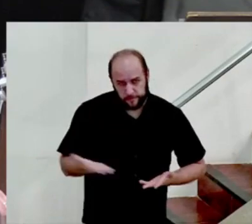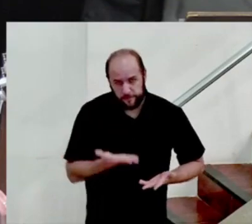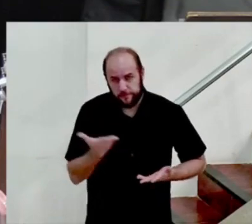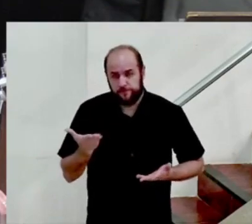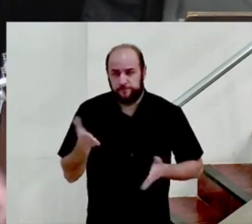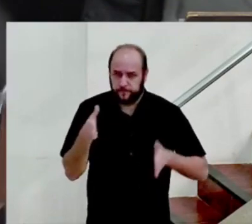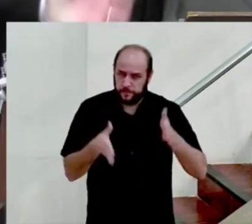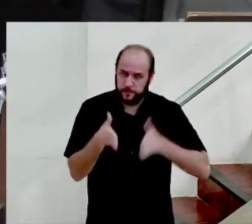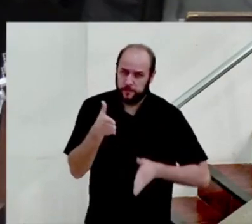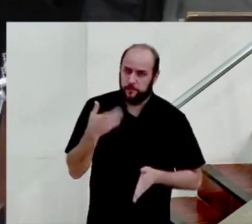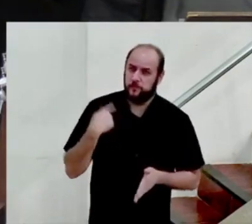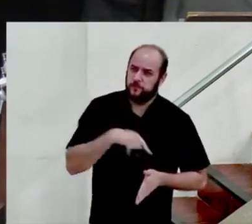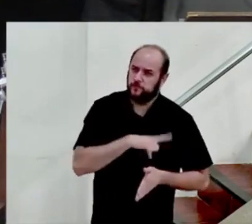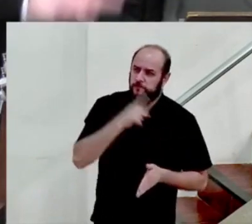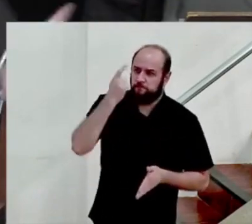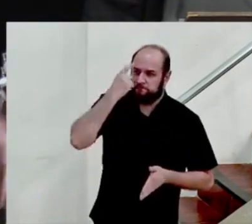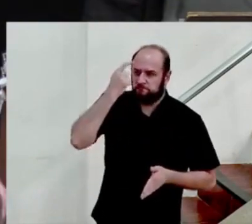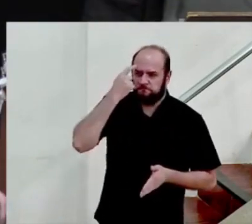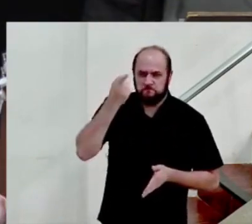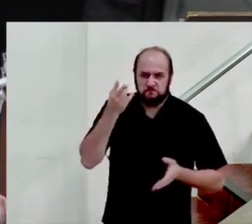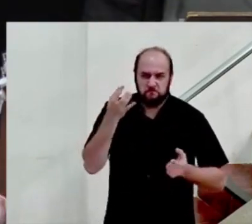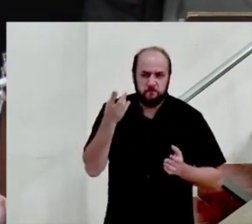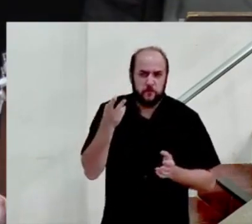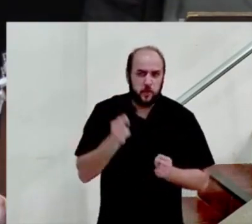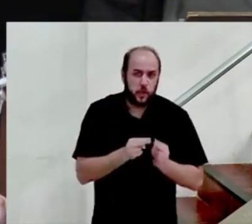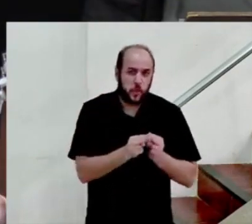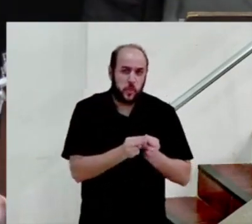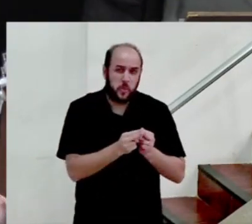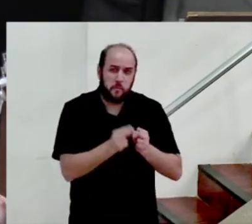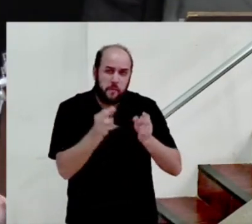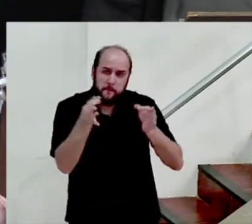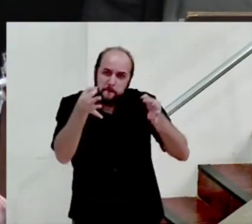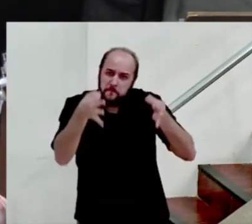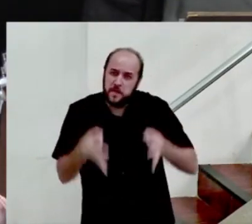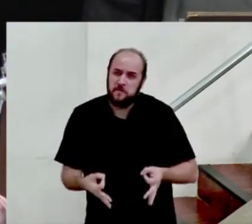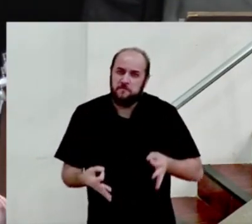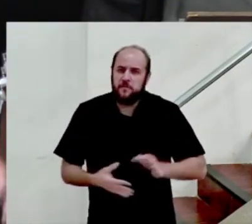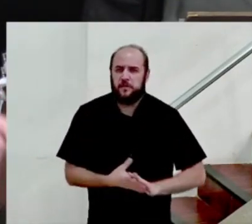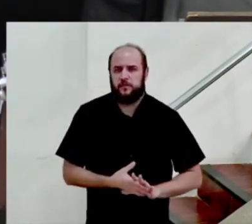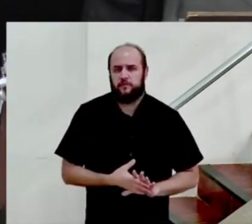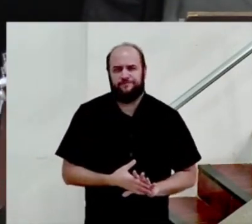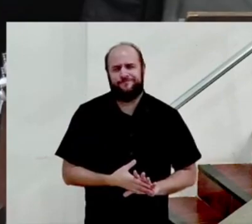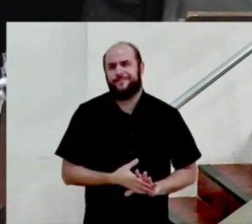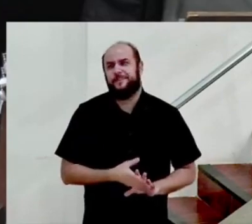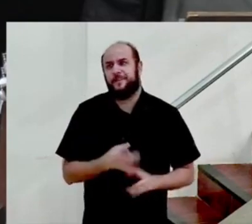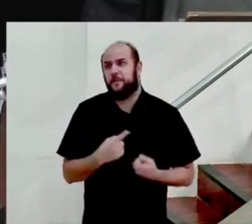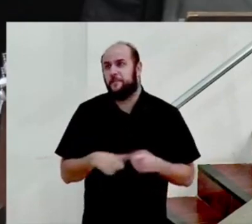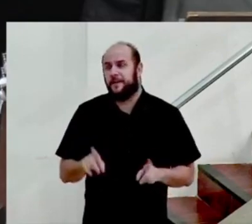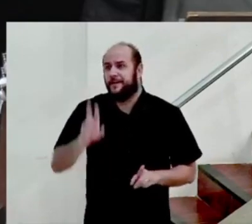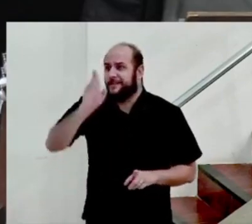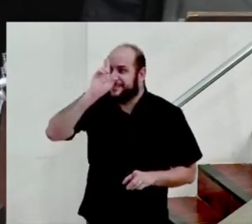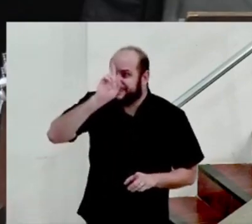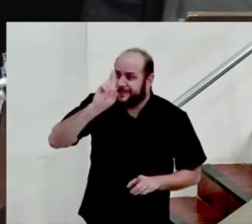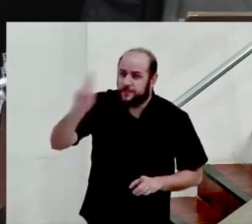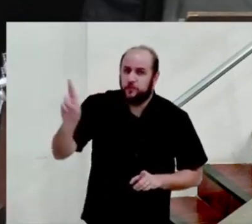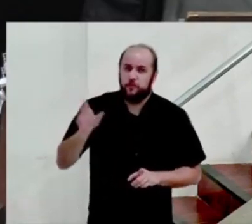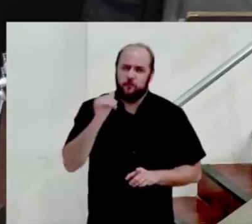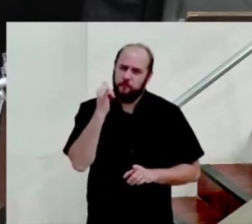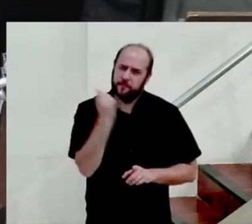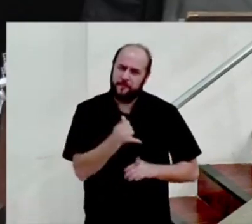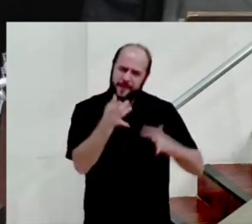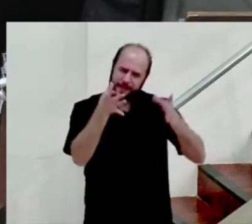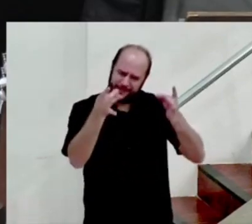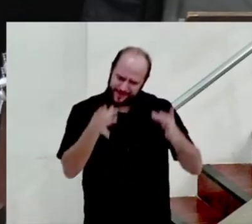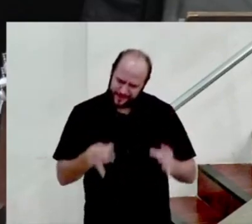que haveria uma perfeição em Noé em alguma medida. Mas o próprio Senhor parece estabelecer alguns detalhes,